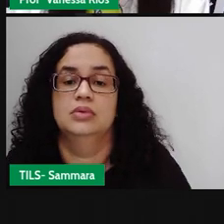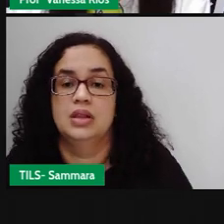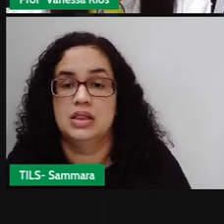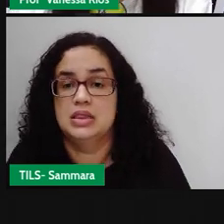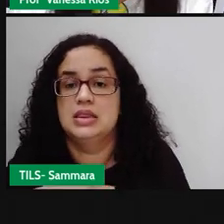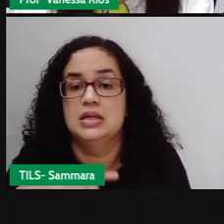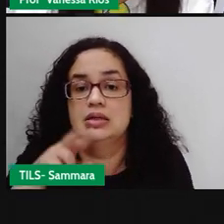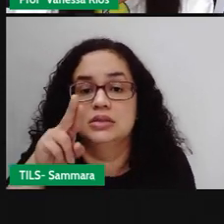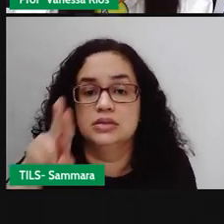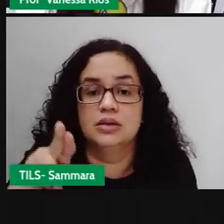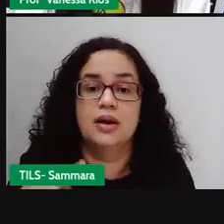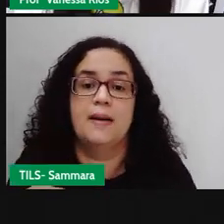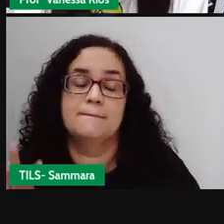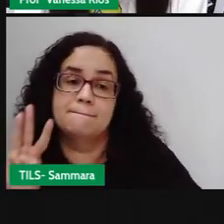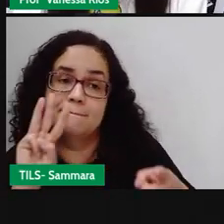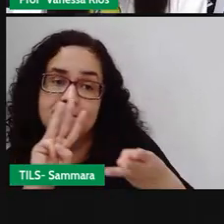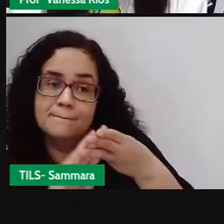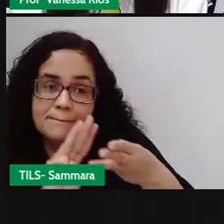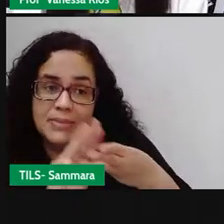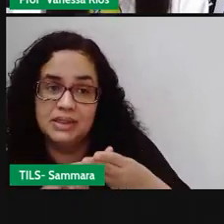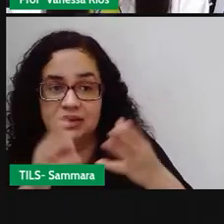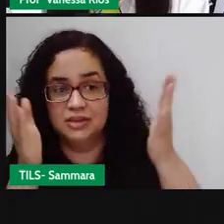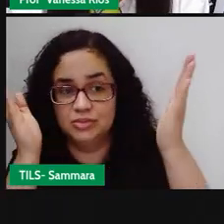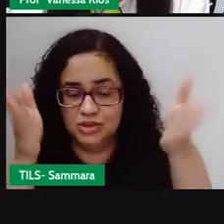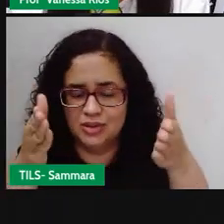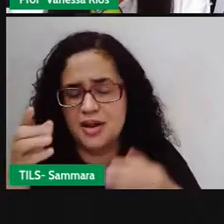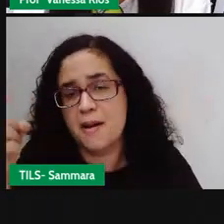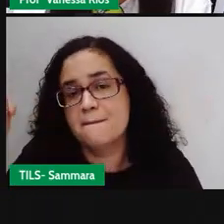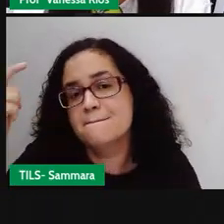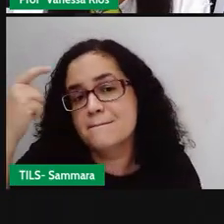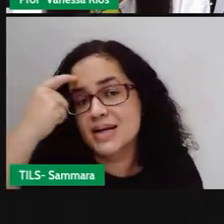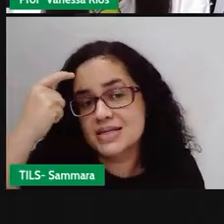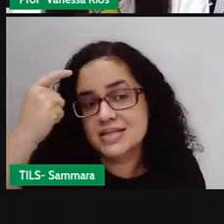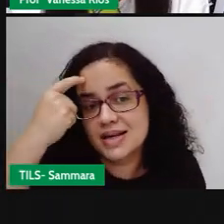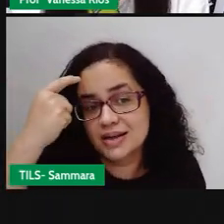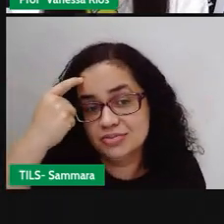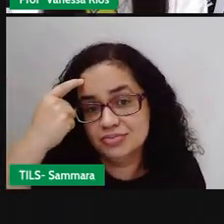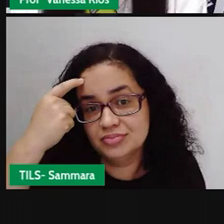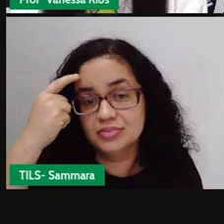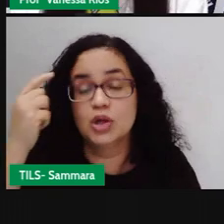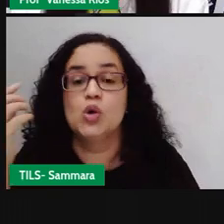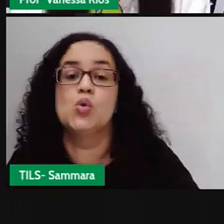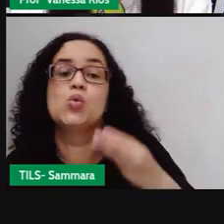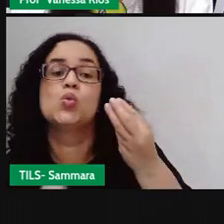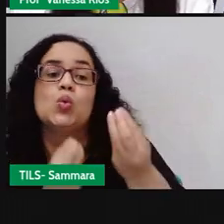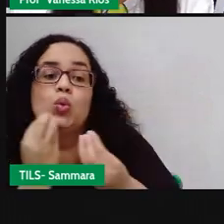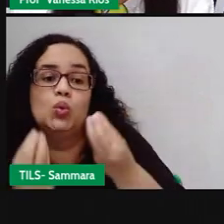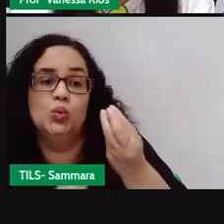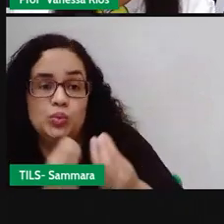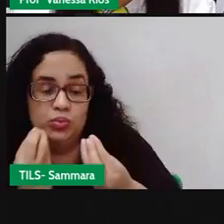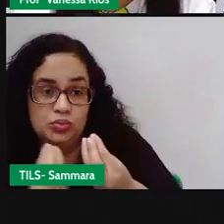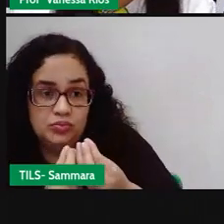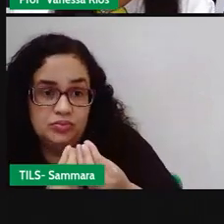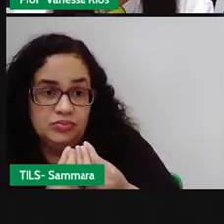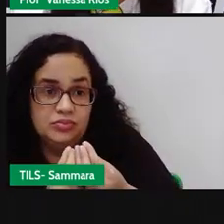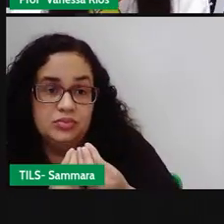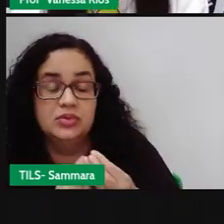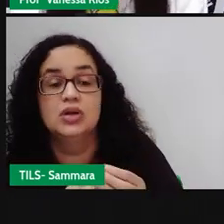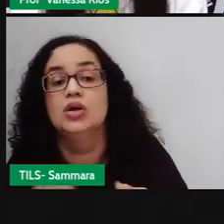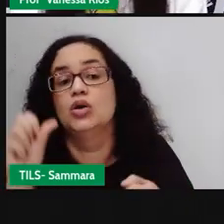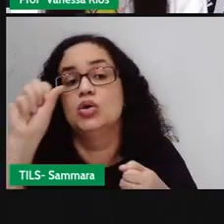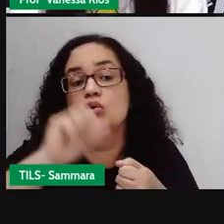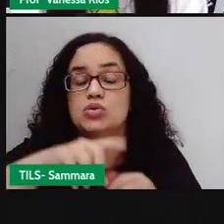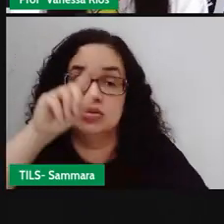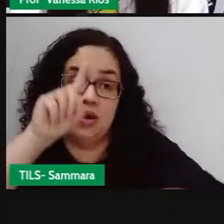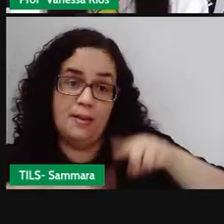E aí a gente vai para a matemática agora, pensar um pouquinho em como não só a constituição, não